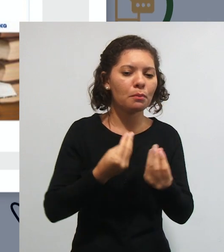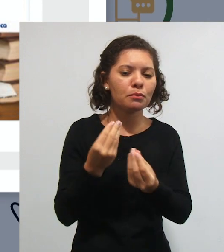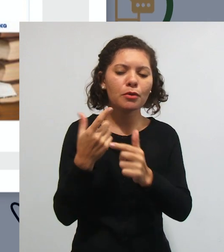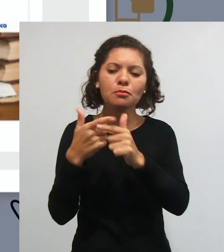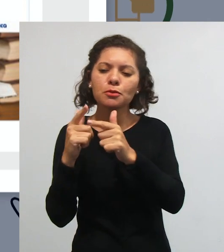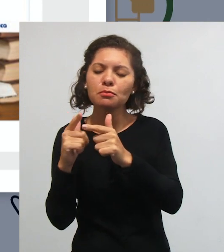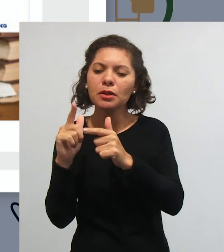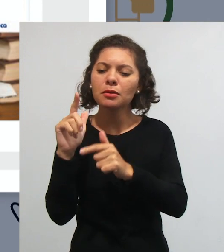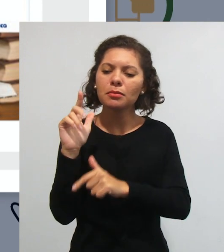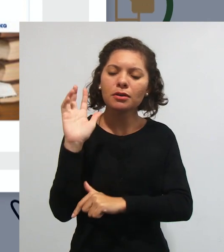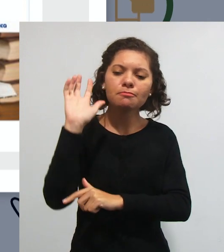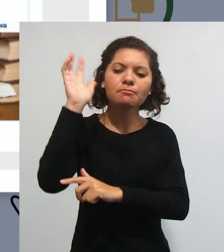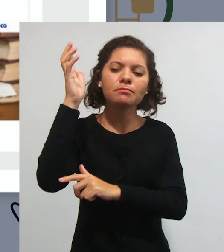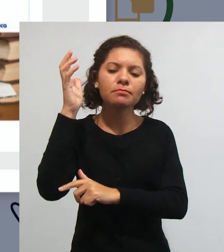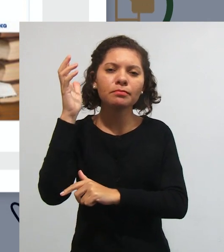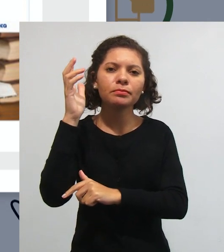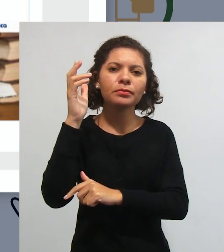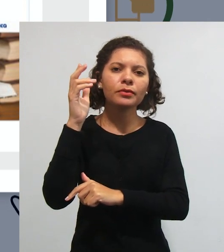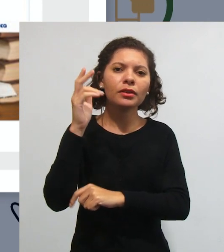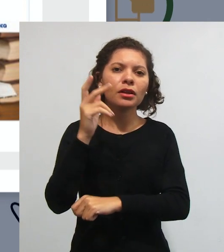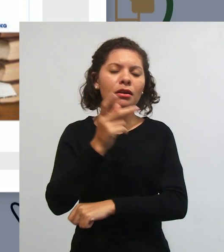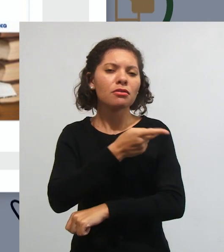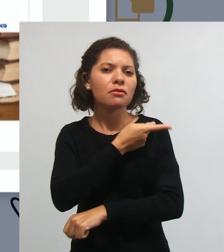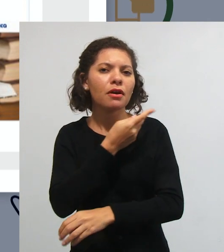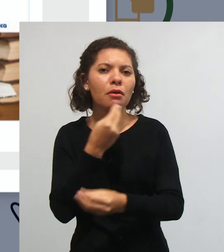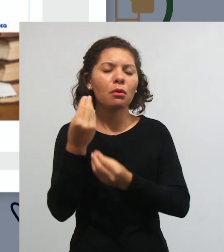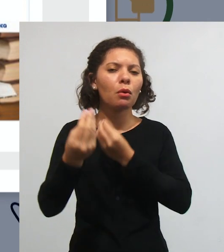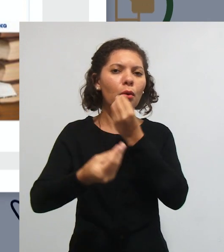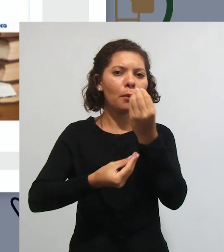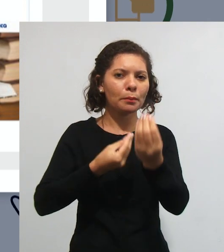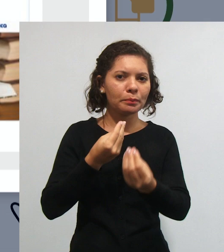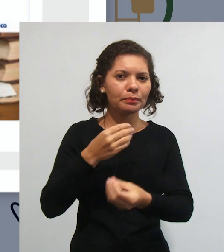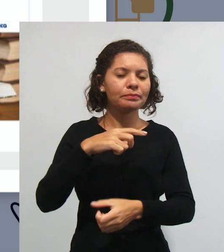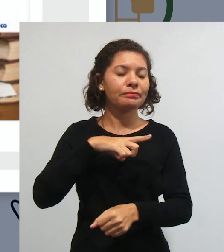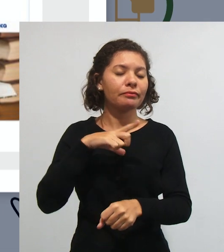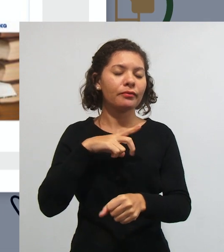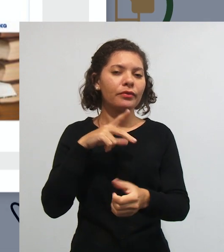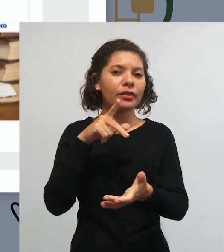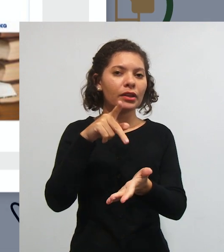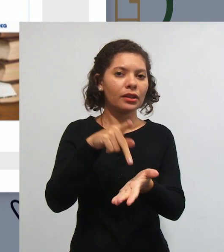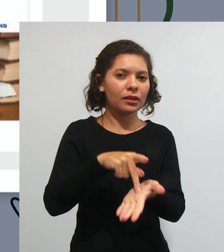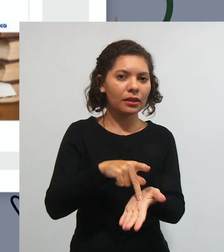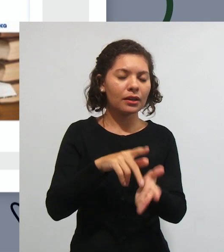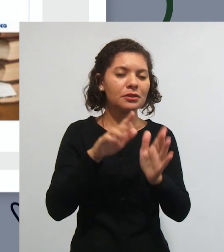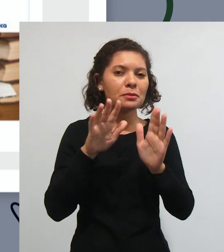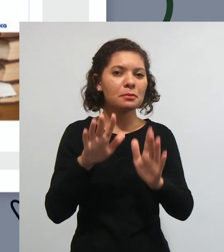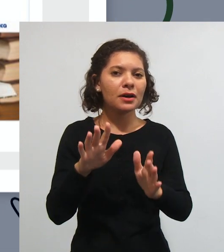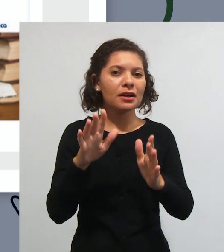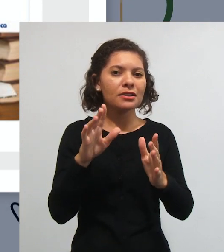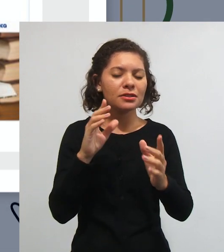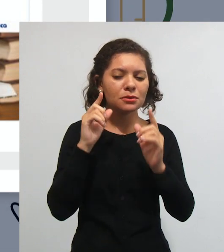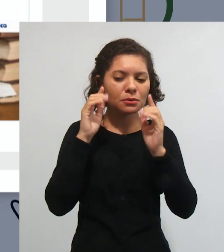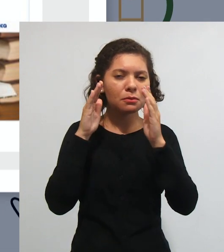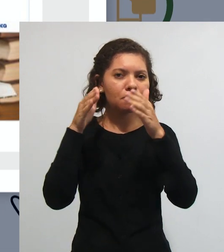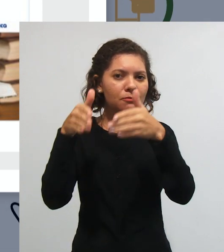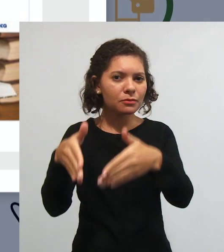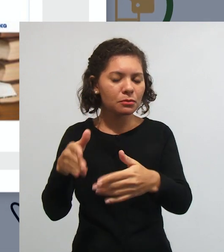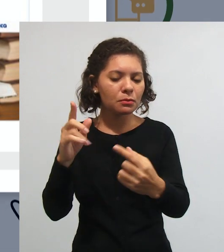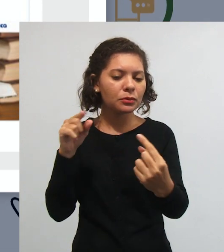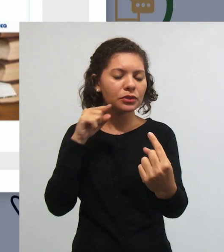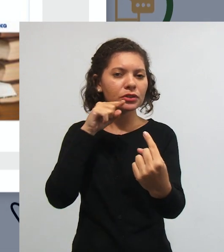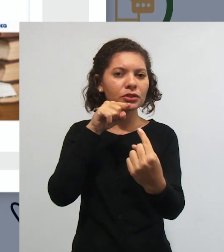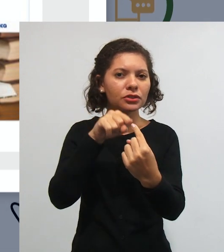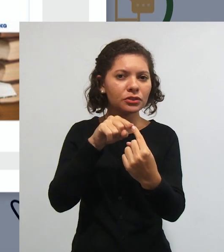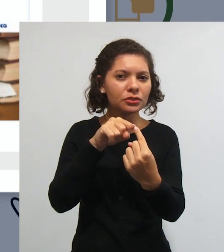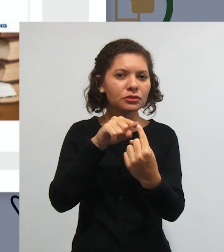específicos. Envolve verdades e interesses locais, porém visa aplicar os conhecimentos básicos. Pode resultar